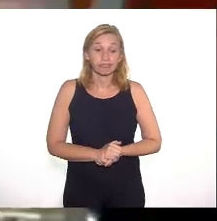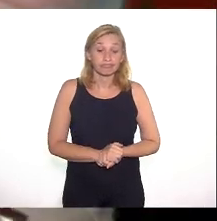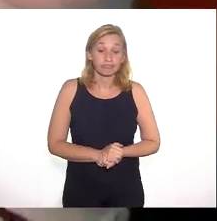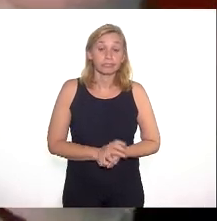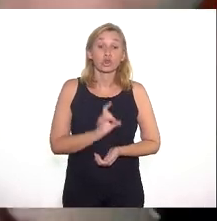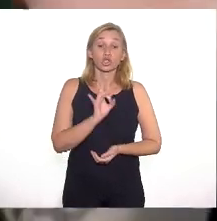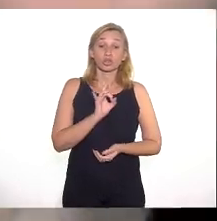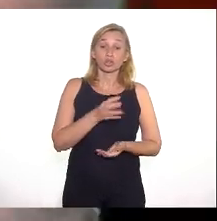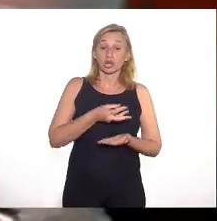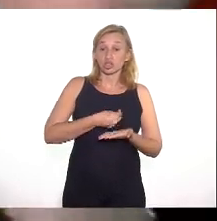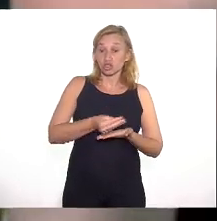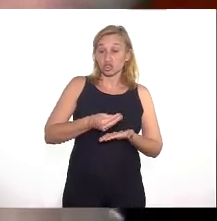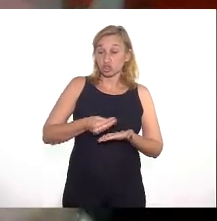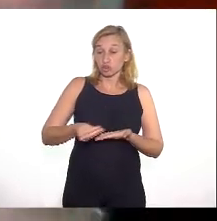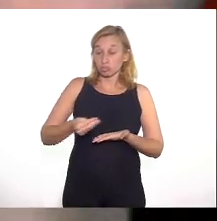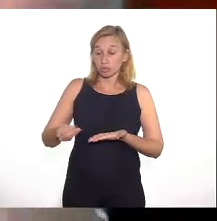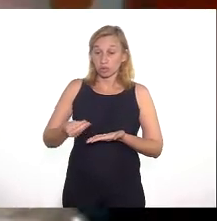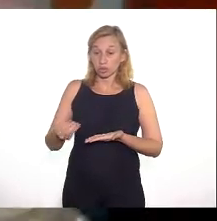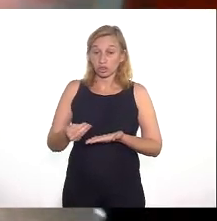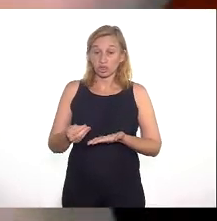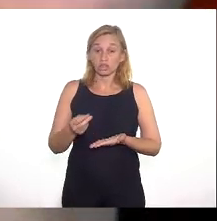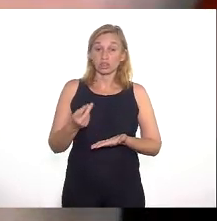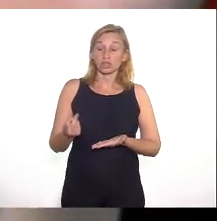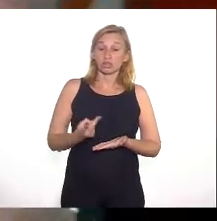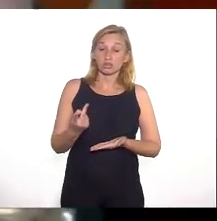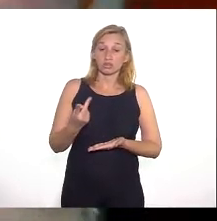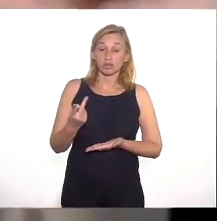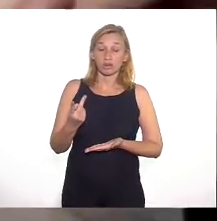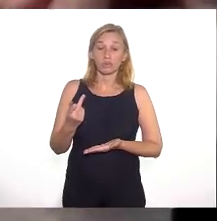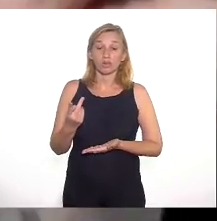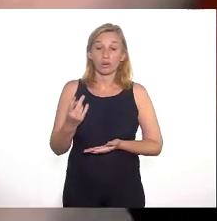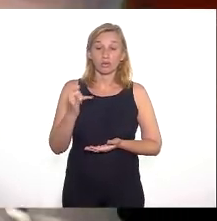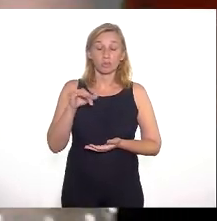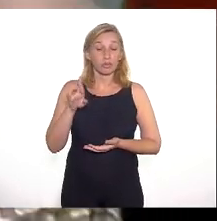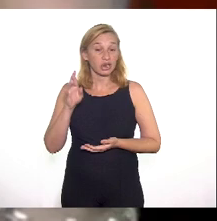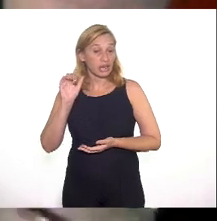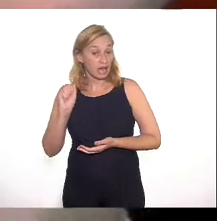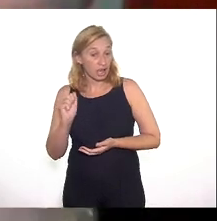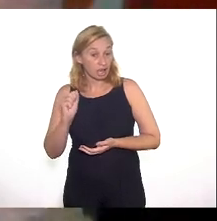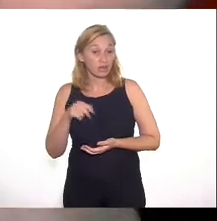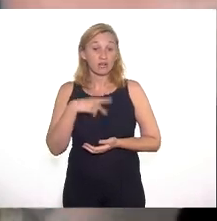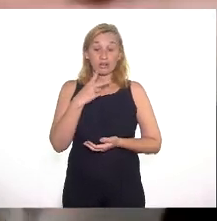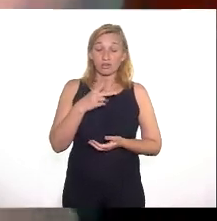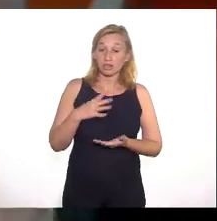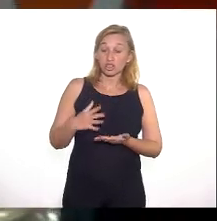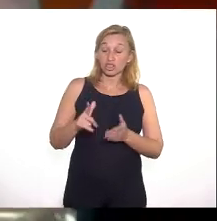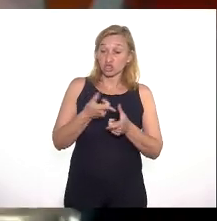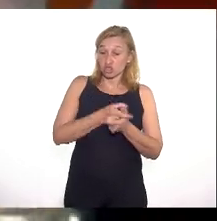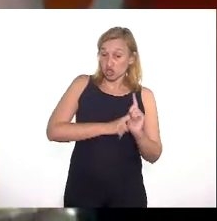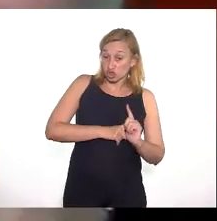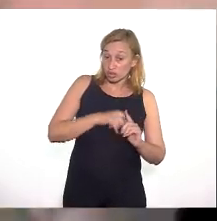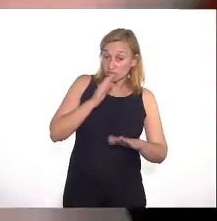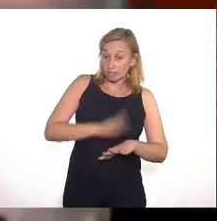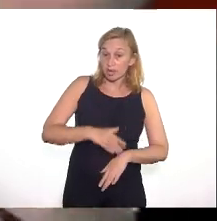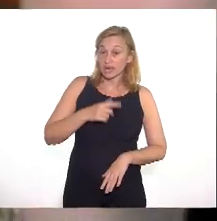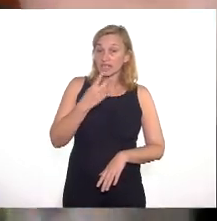Apenas a distribuidora de títulos e valores mobiliários, a Diverge, acumula dívidas de mais